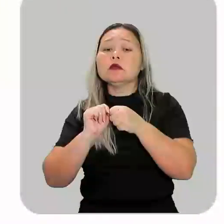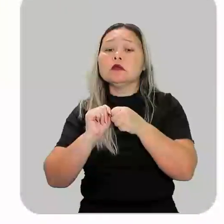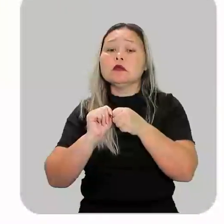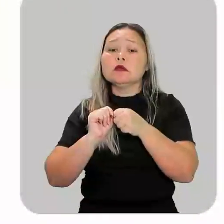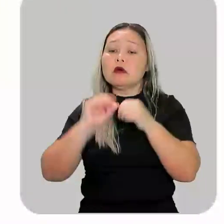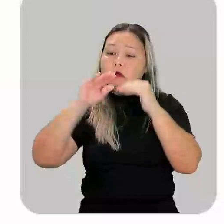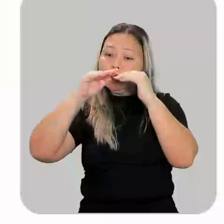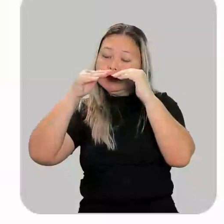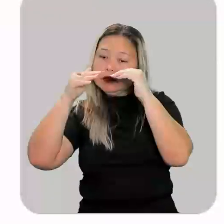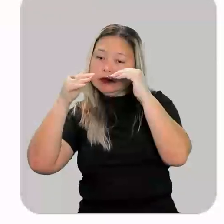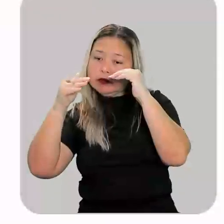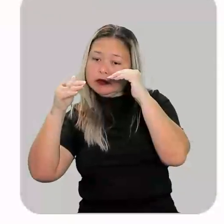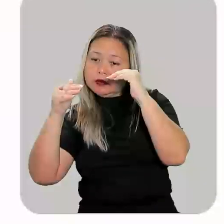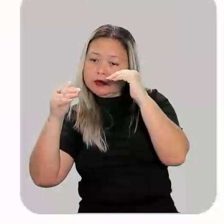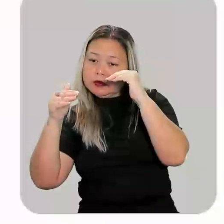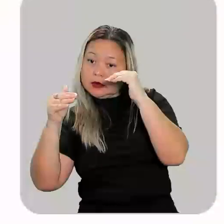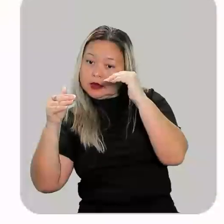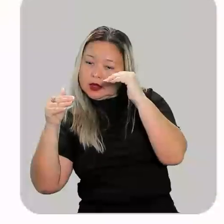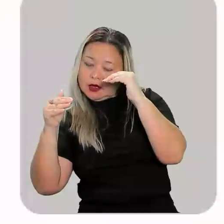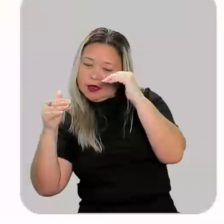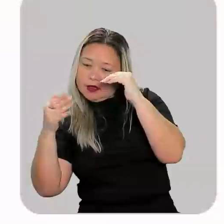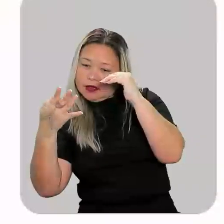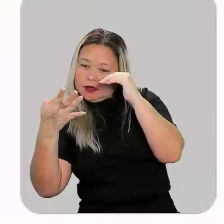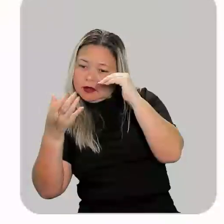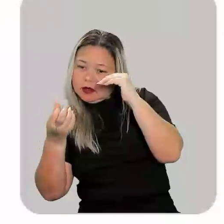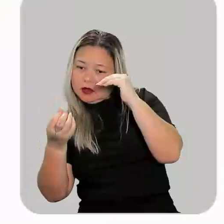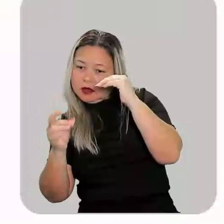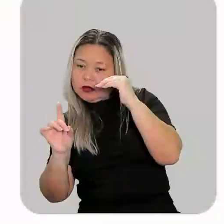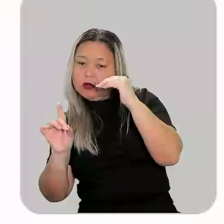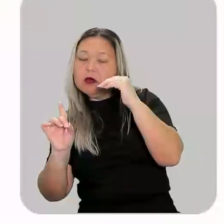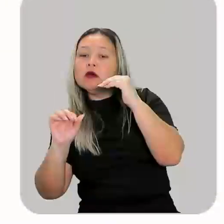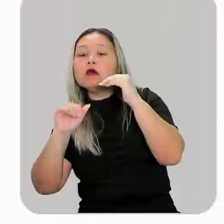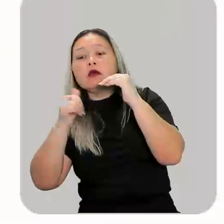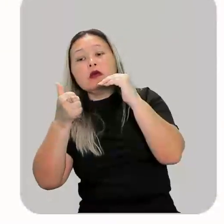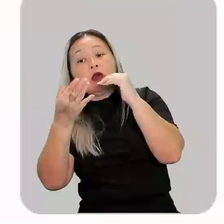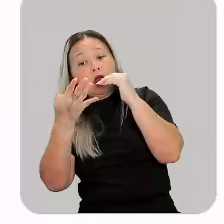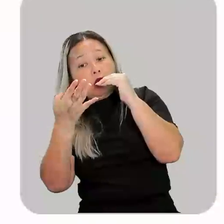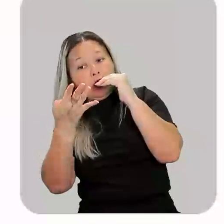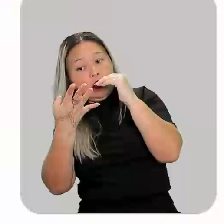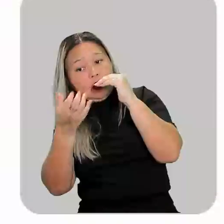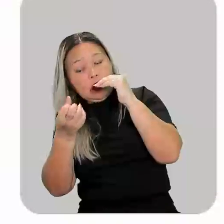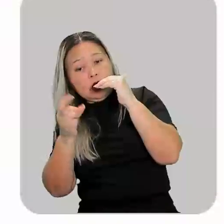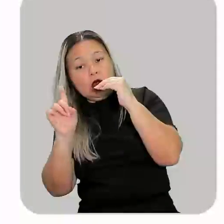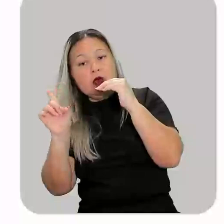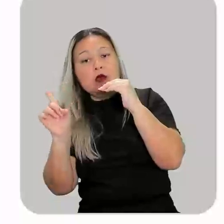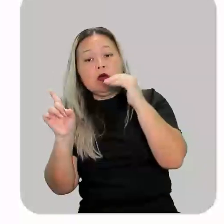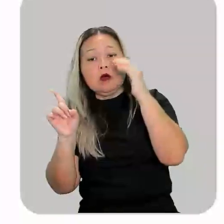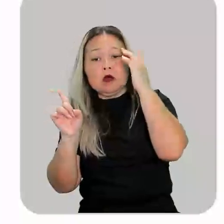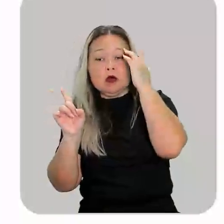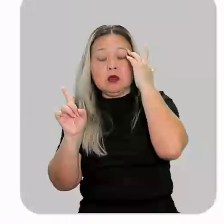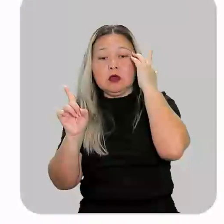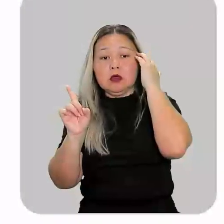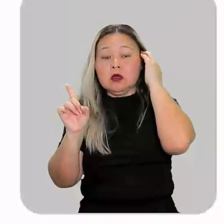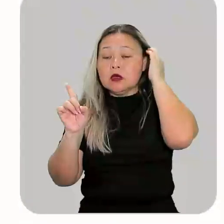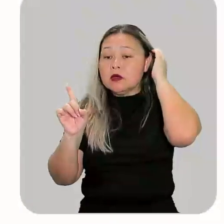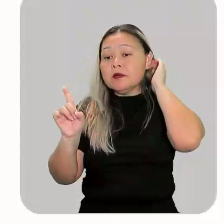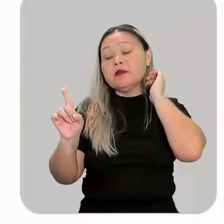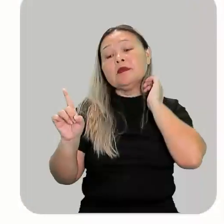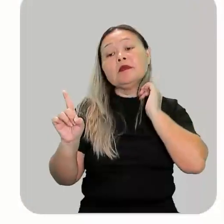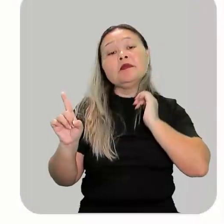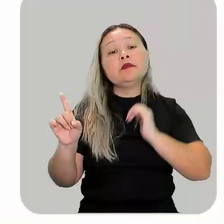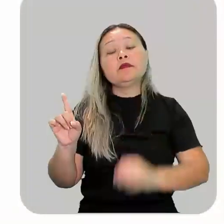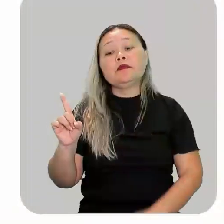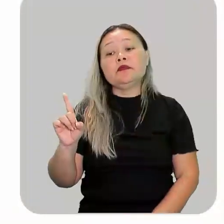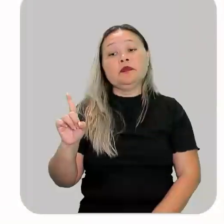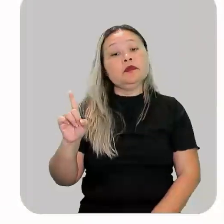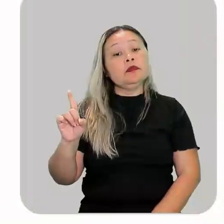gente? Vai cair. Vai caindo sempre 460? Vai. Sempre 460. Vamos achar se tem mais espaço aqui na